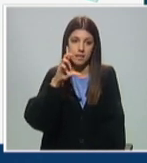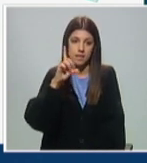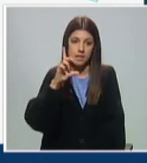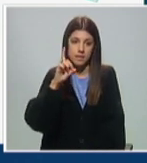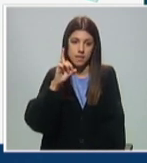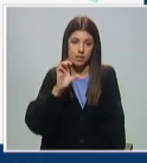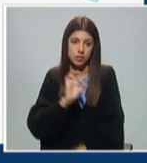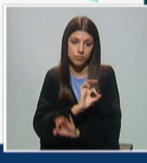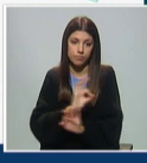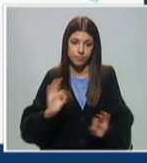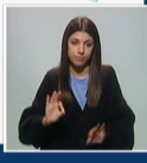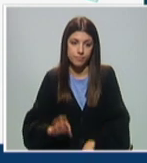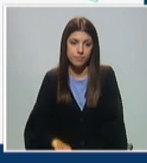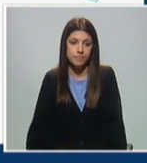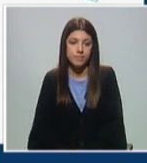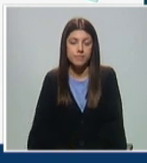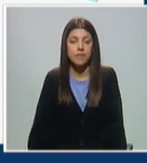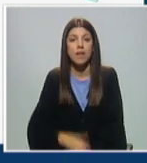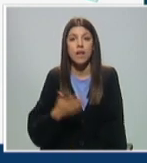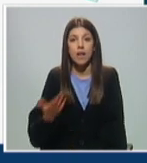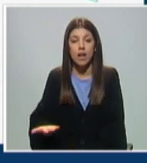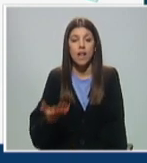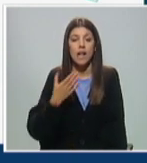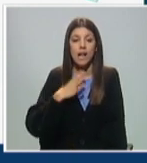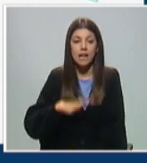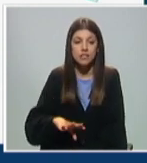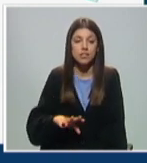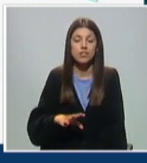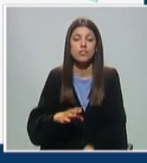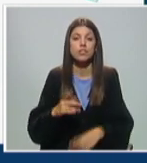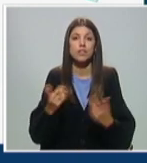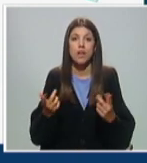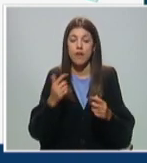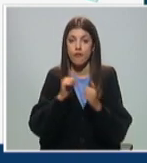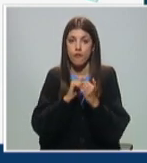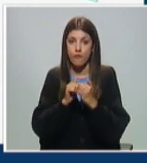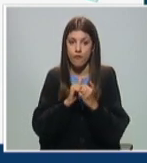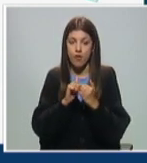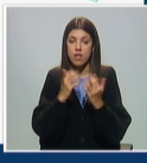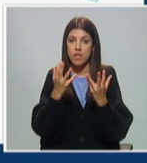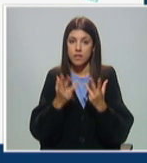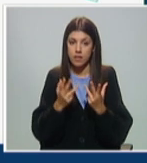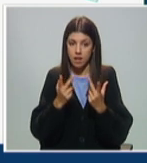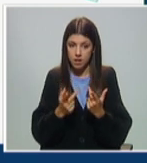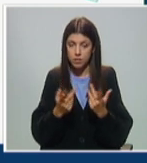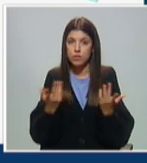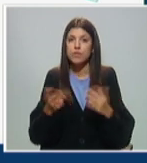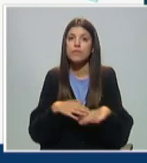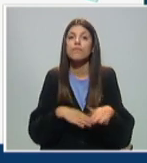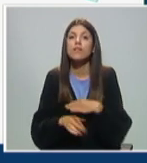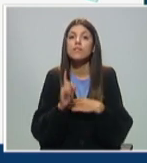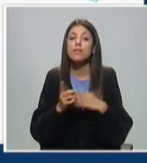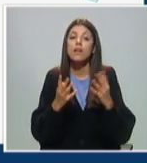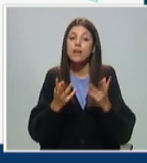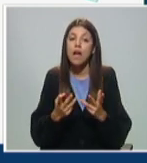Tudo correto. Agora queremos também que a nossa folha de cálculo nos calcule qual